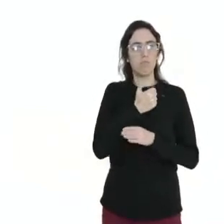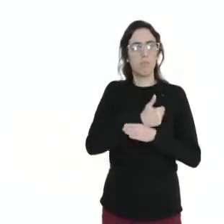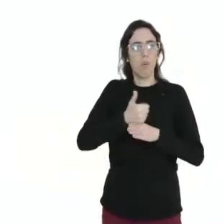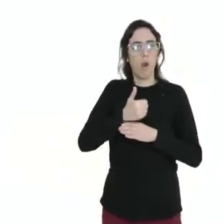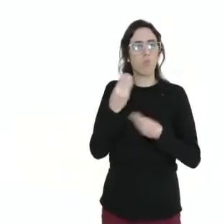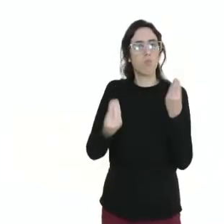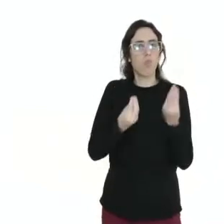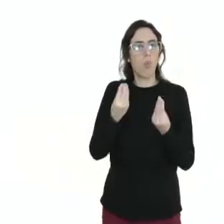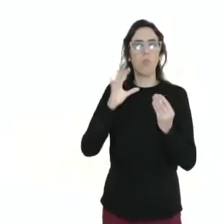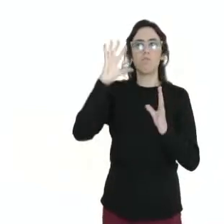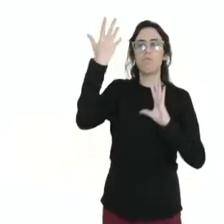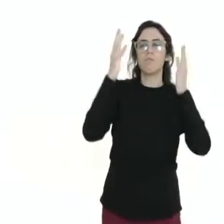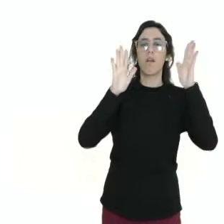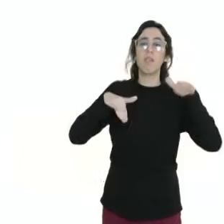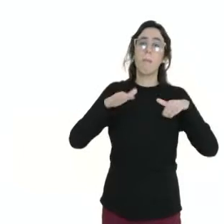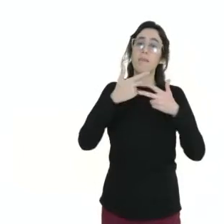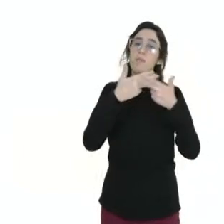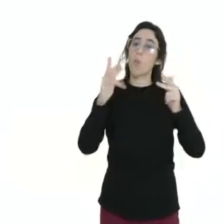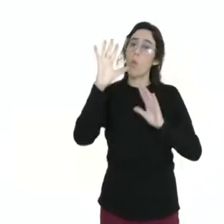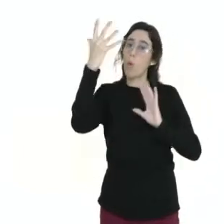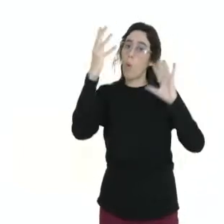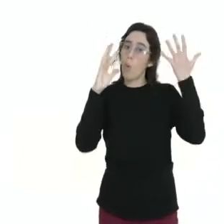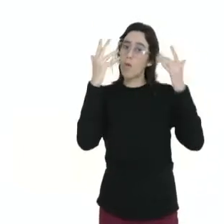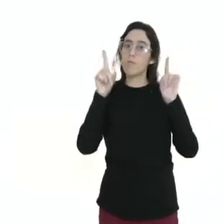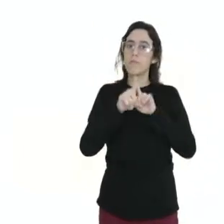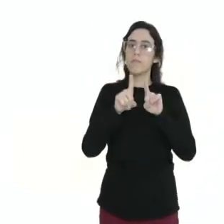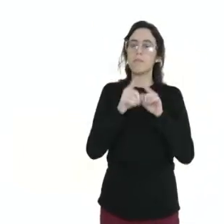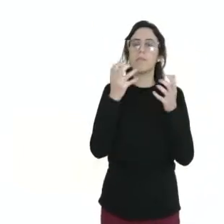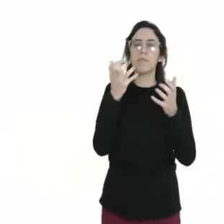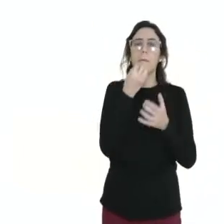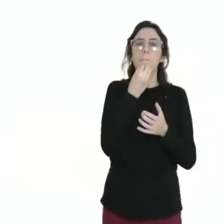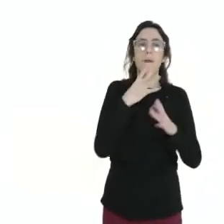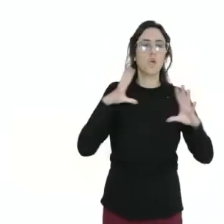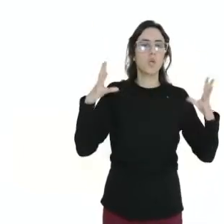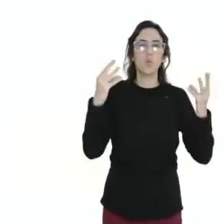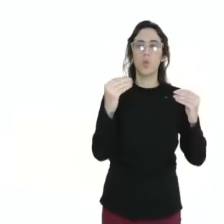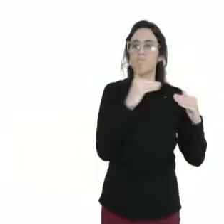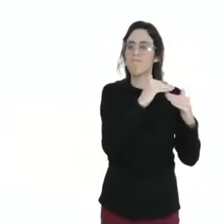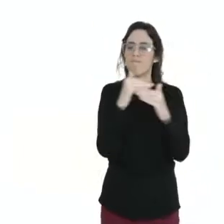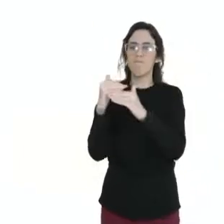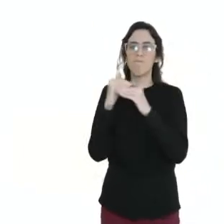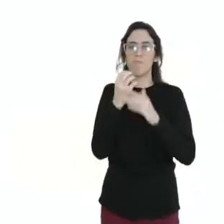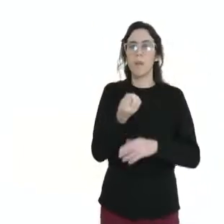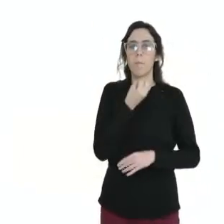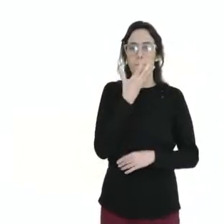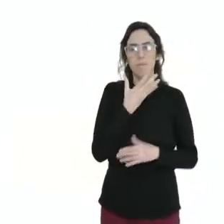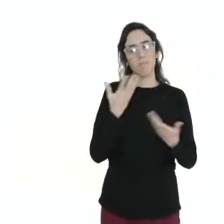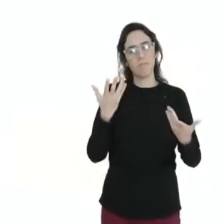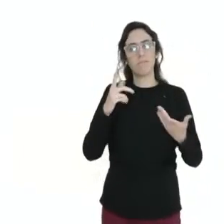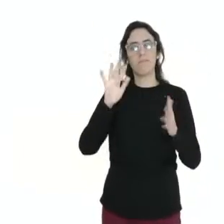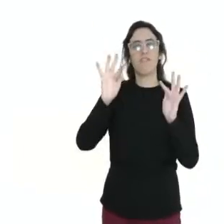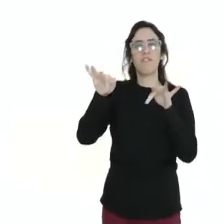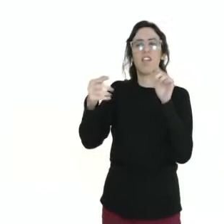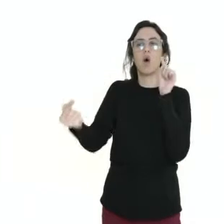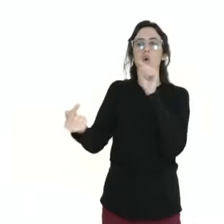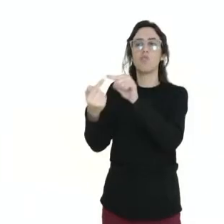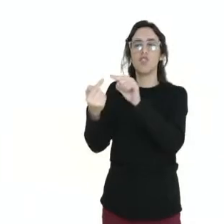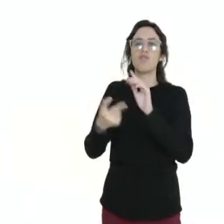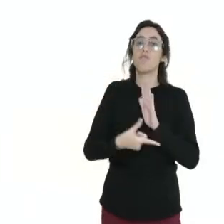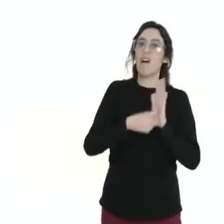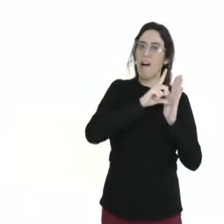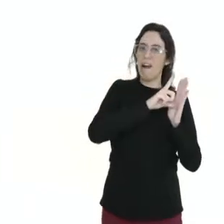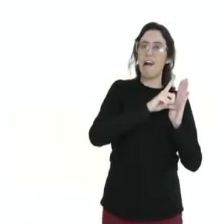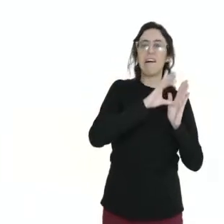os resultados alcançados na busca do bem comum. Daí a ideia de que os fins justificam os meios. Para além